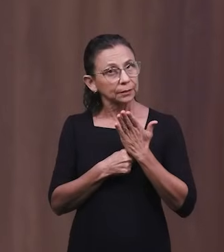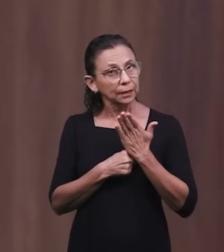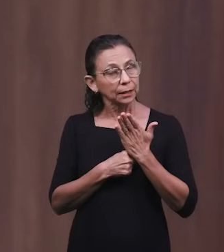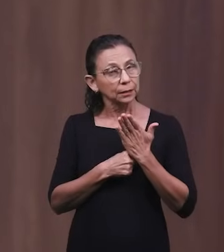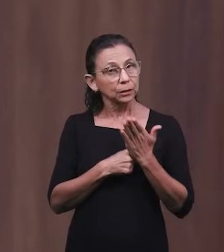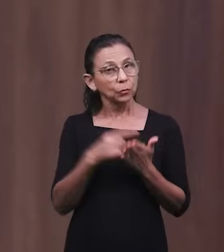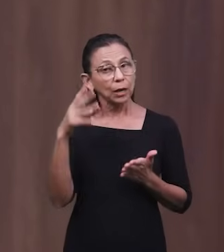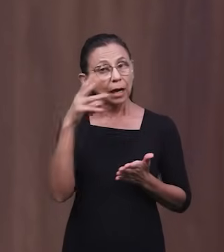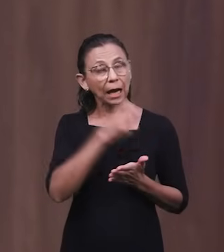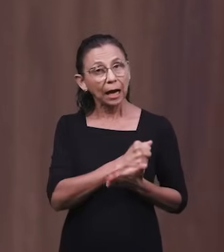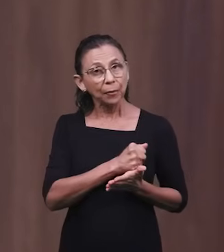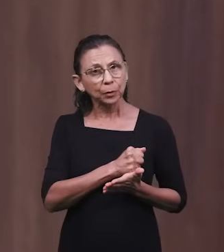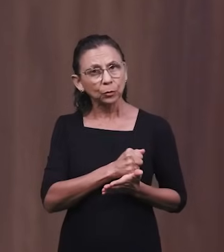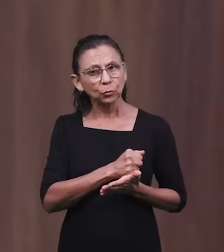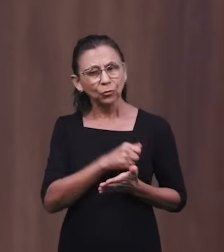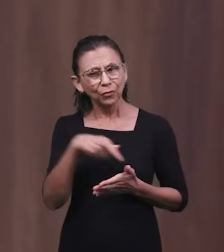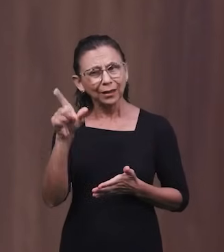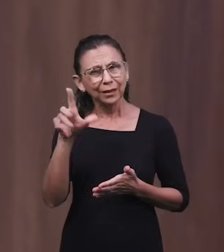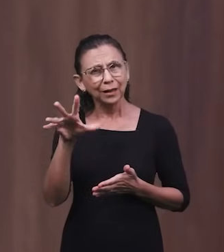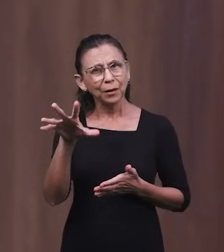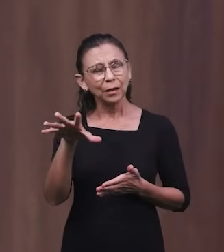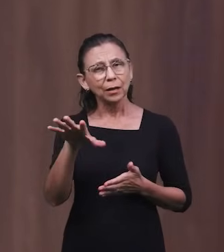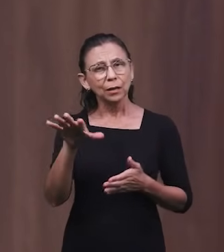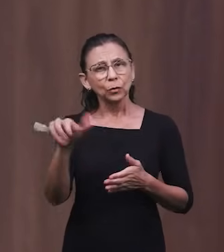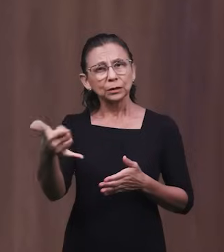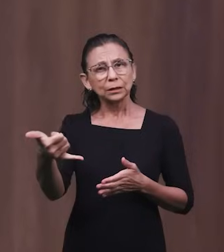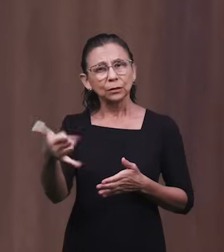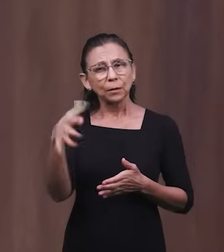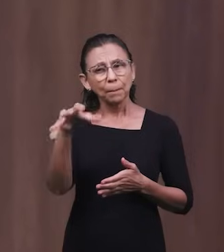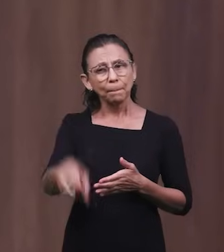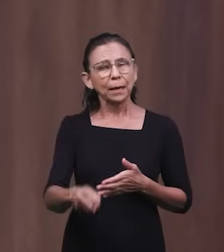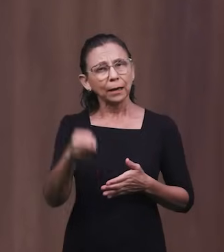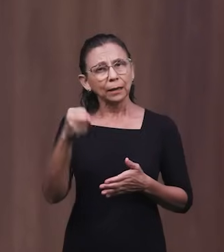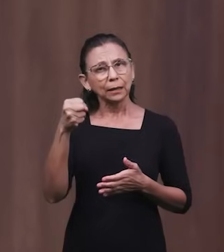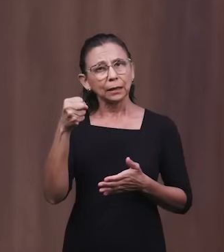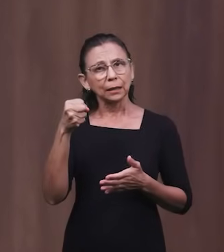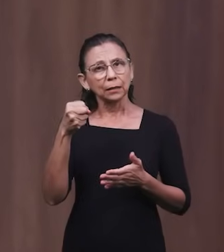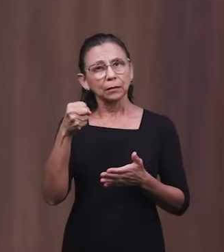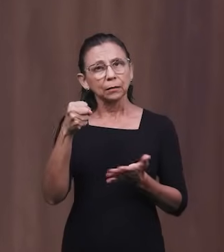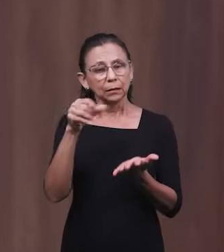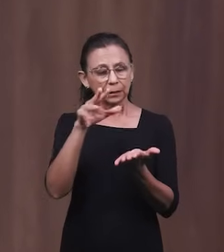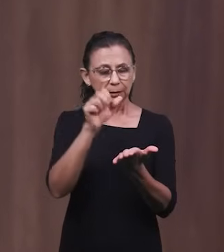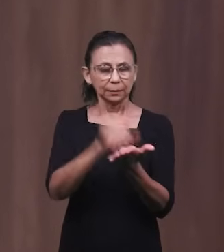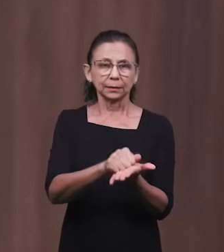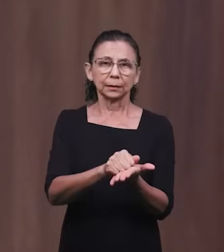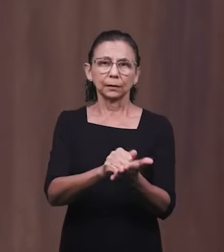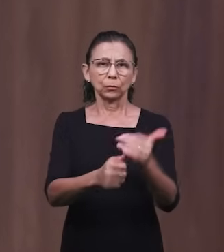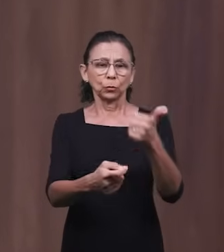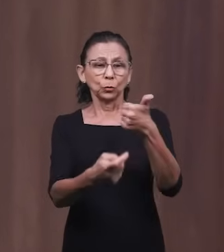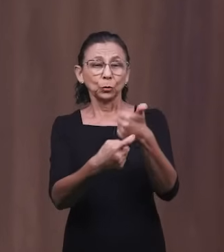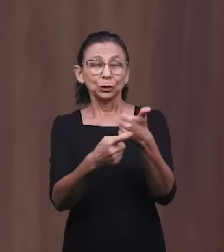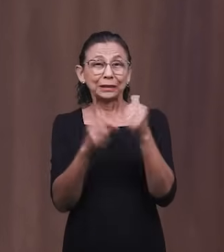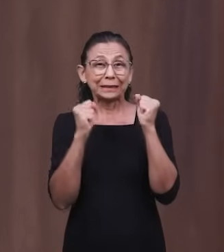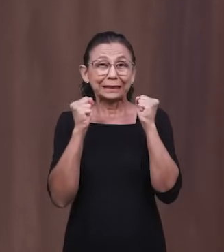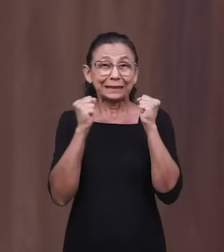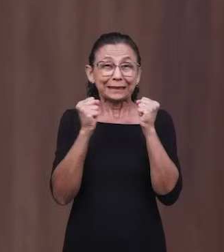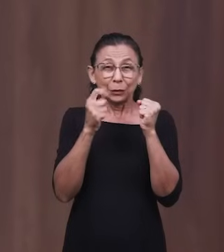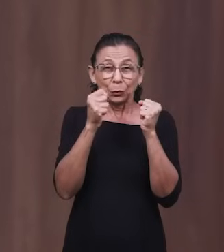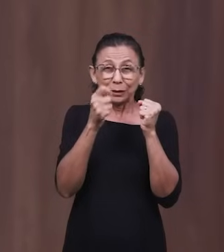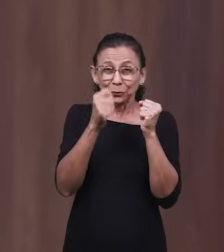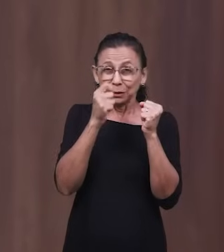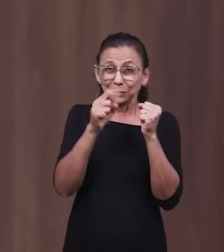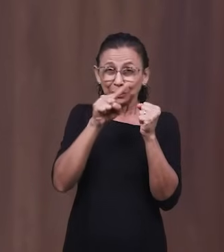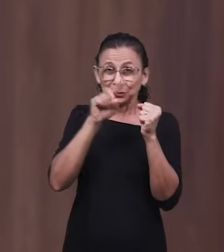correndo aí, pega o celular. Isso, faça a sua inscrição no nosso canal, clique em curtir, compartilhe o nosso link, está quase chegando a